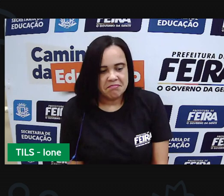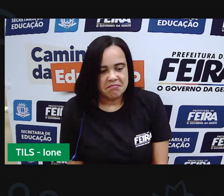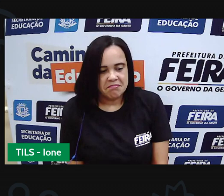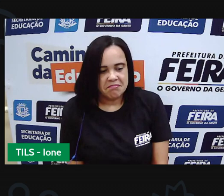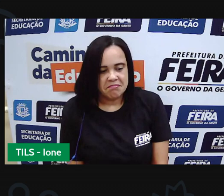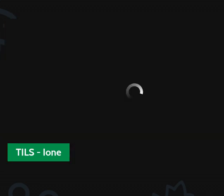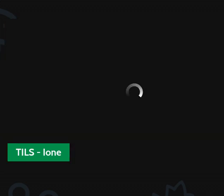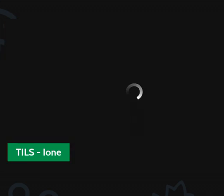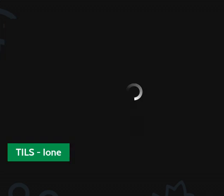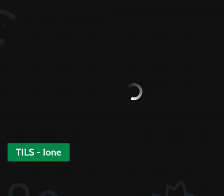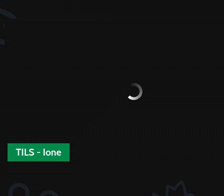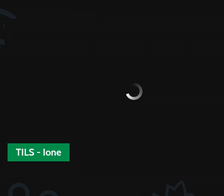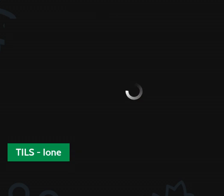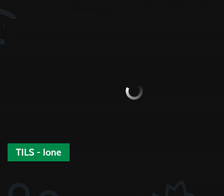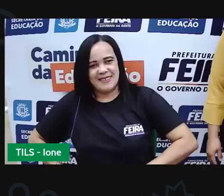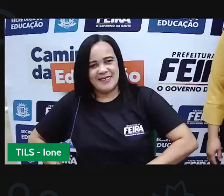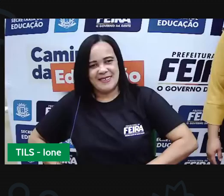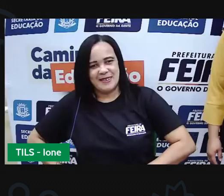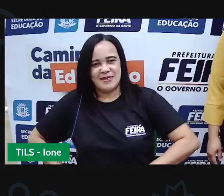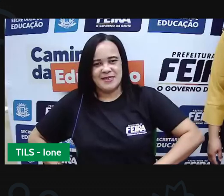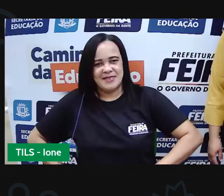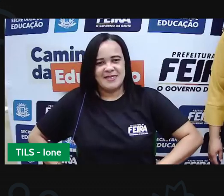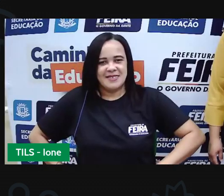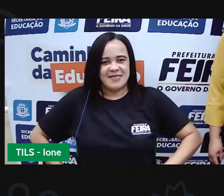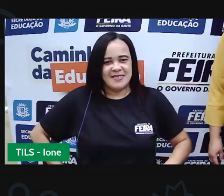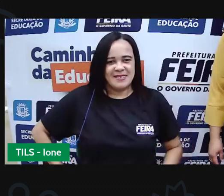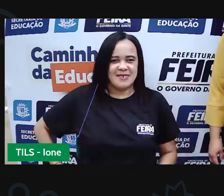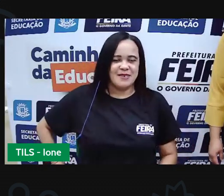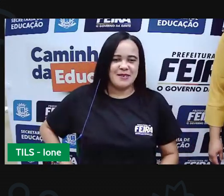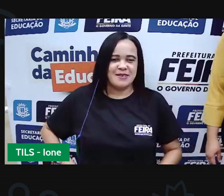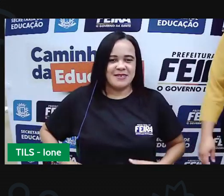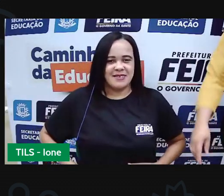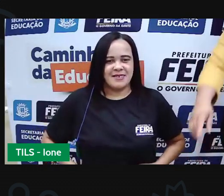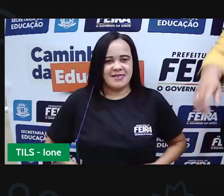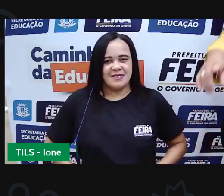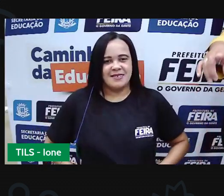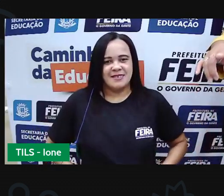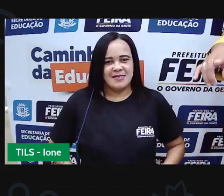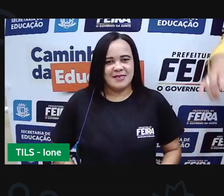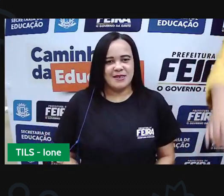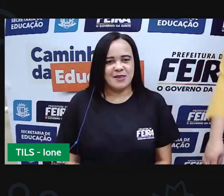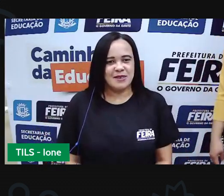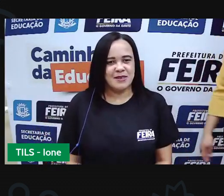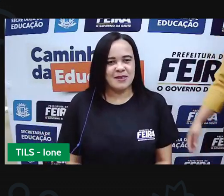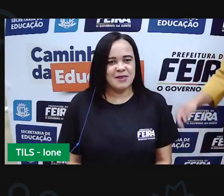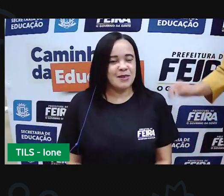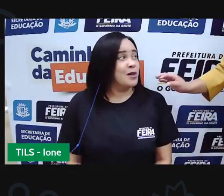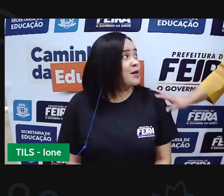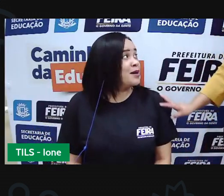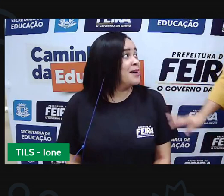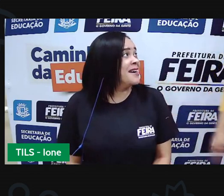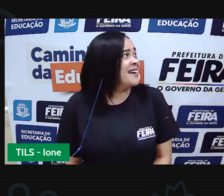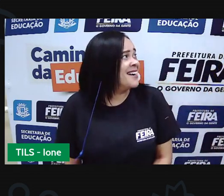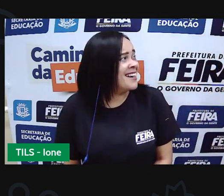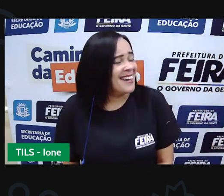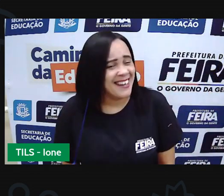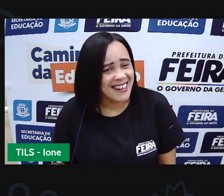Gente, eu não aguento, não. Mas é terrível.